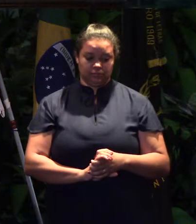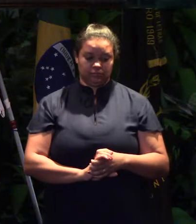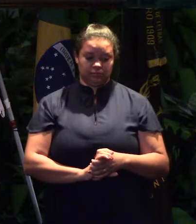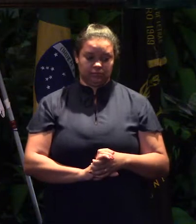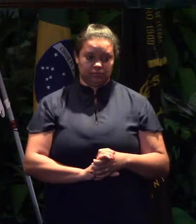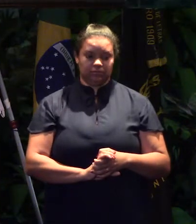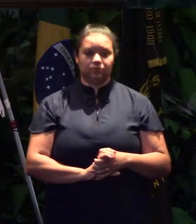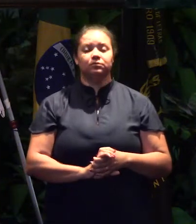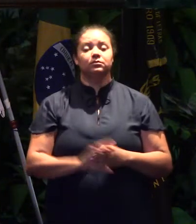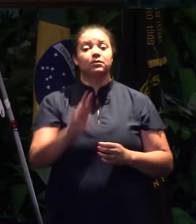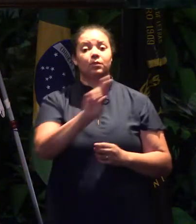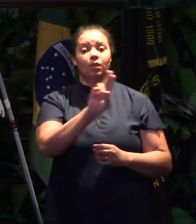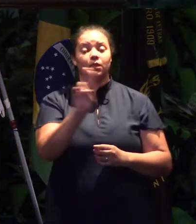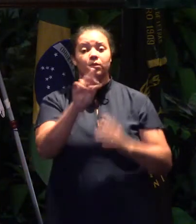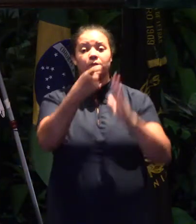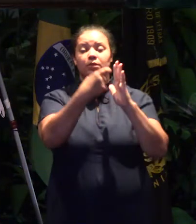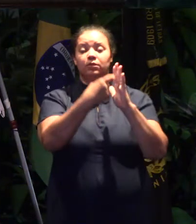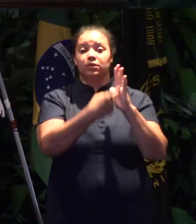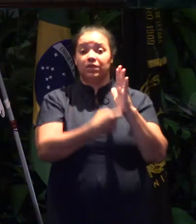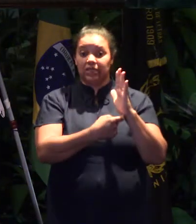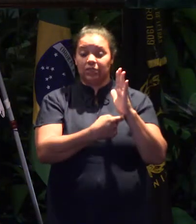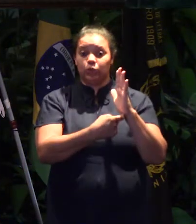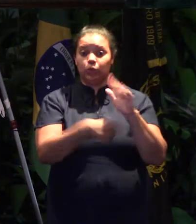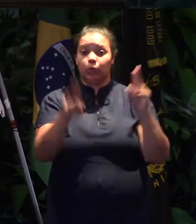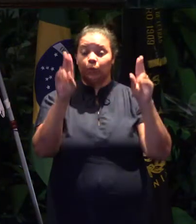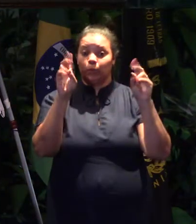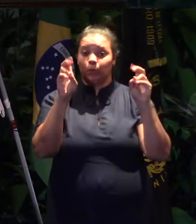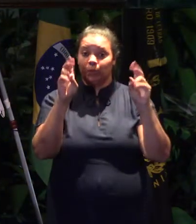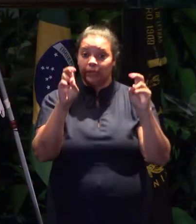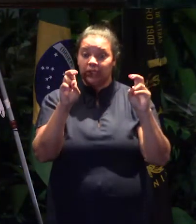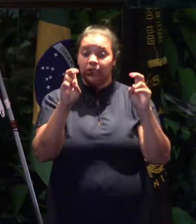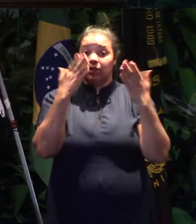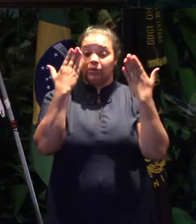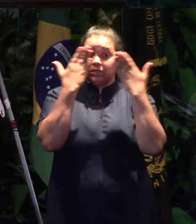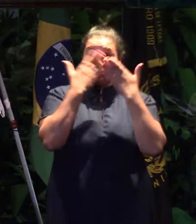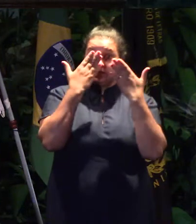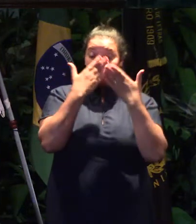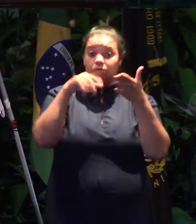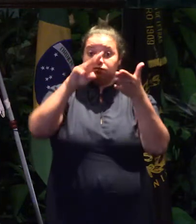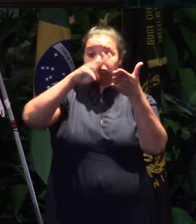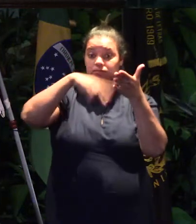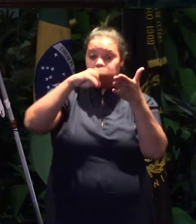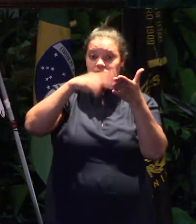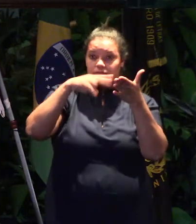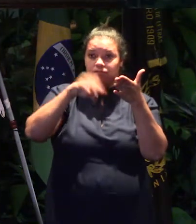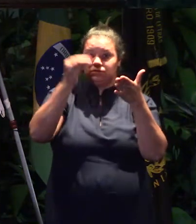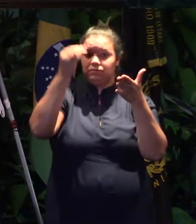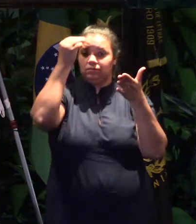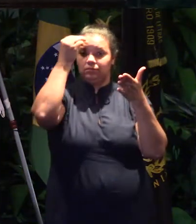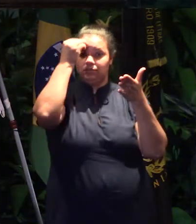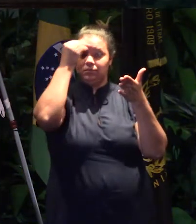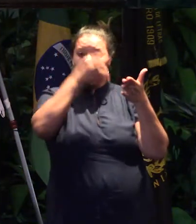Então, o nome do texto, Os Cegos e os Livros, Memória, Tecnologia e percepção.